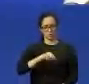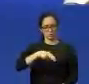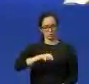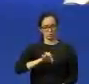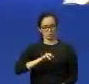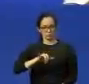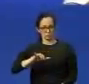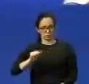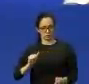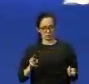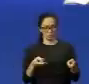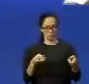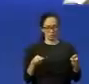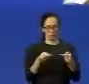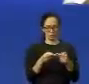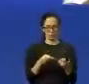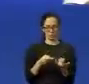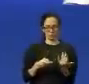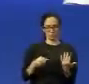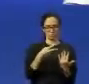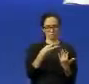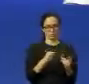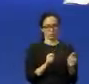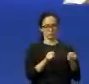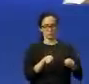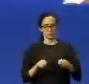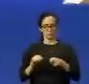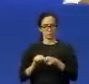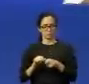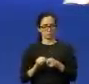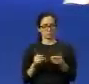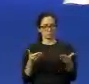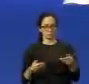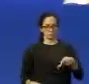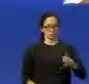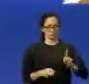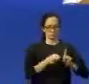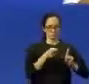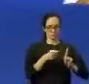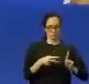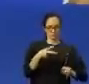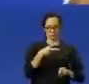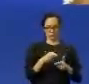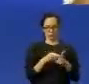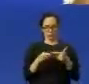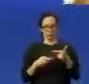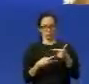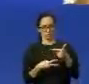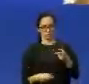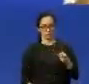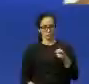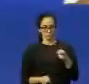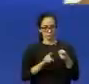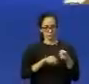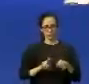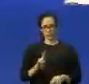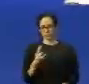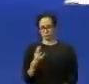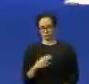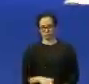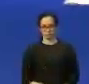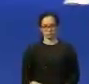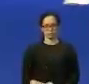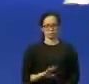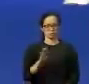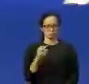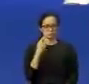temos uma relação quadrática. Lembre-se, energia potencial elástica, kx ao quadrado por 2. X aí é o H citado no texto. Então,